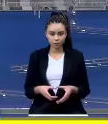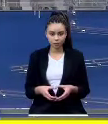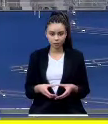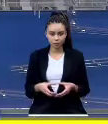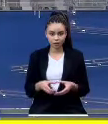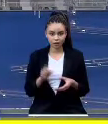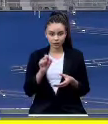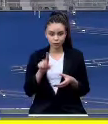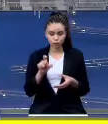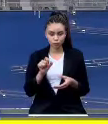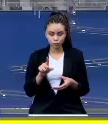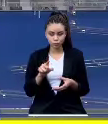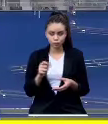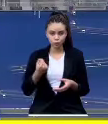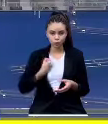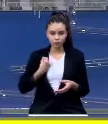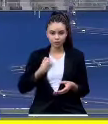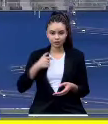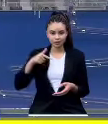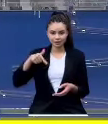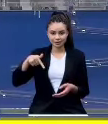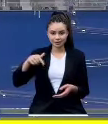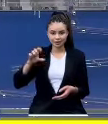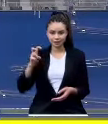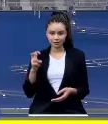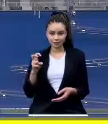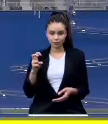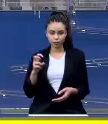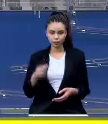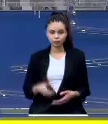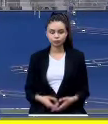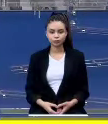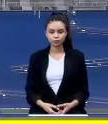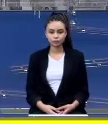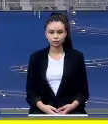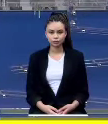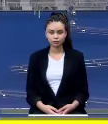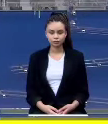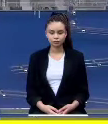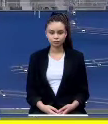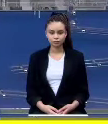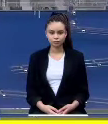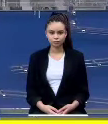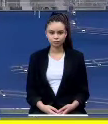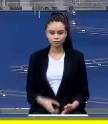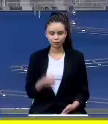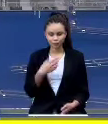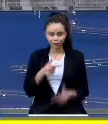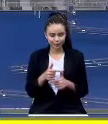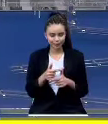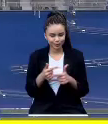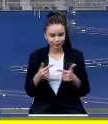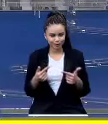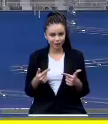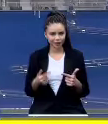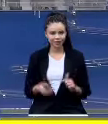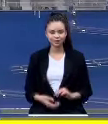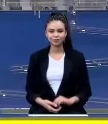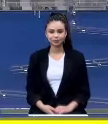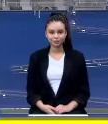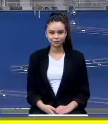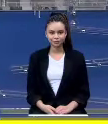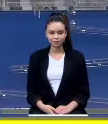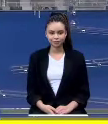Bola azul, número 75. Azul, 75. Sua sorte pode vir com este número. Vamos